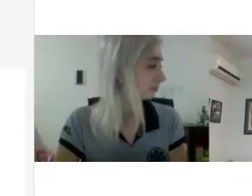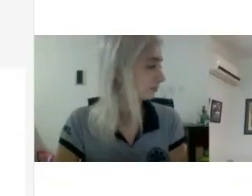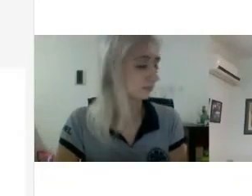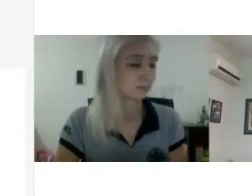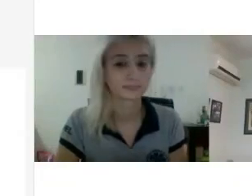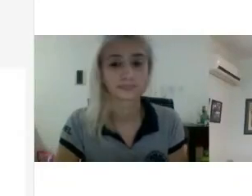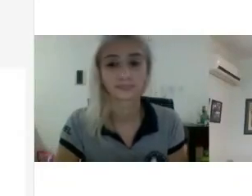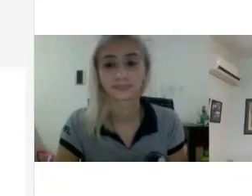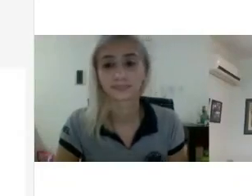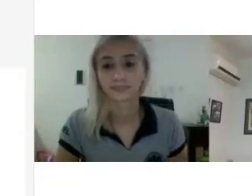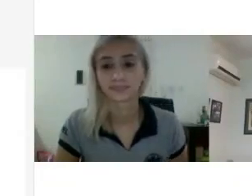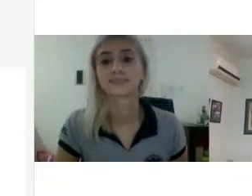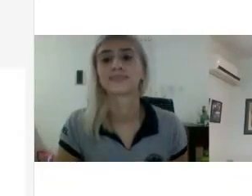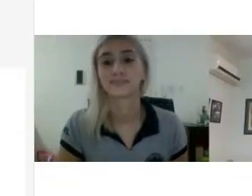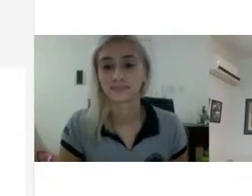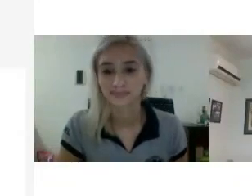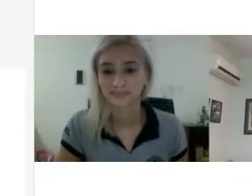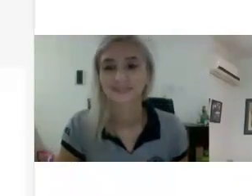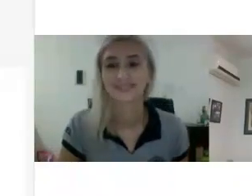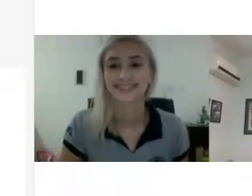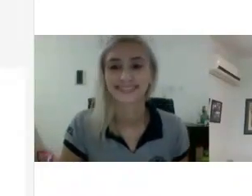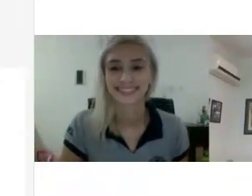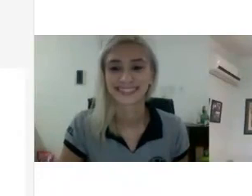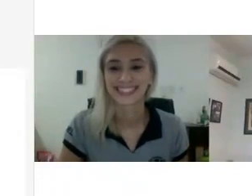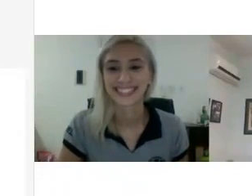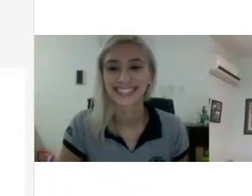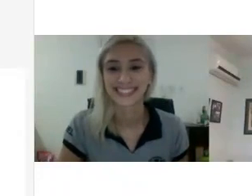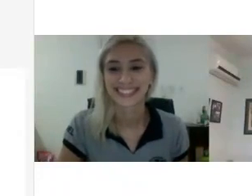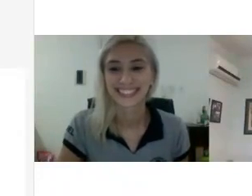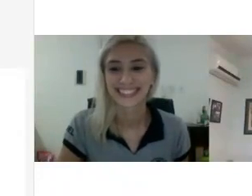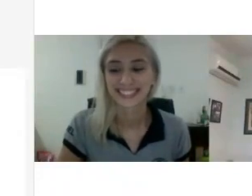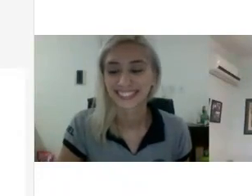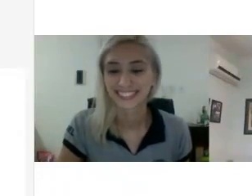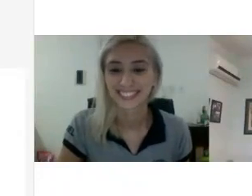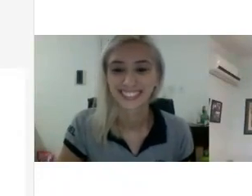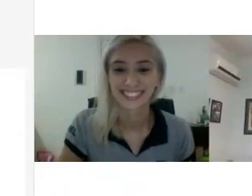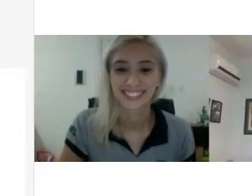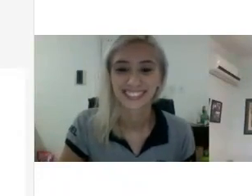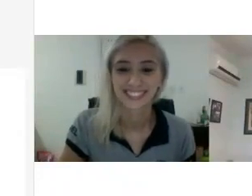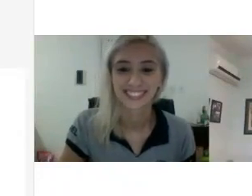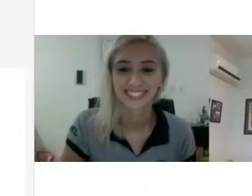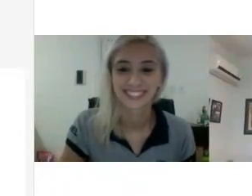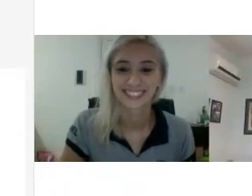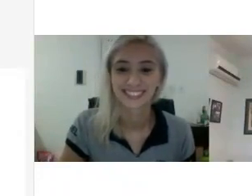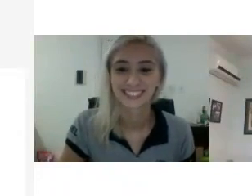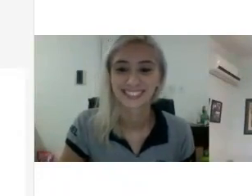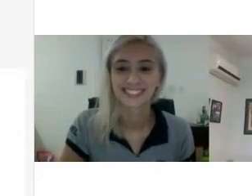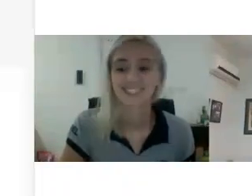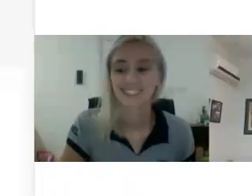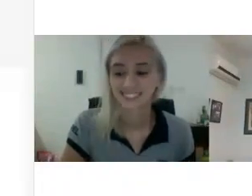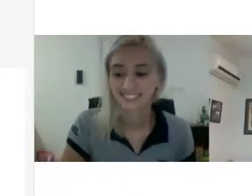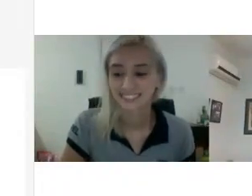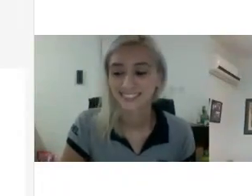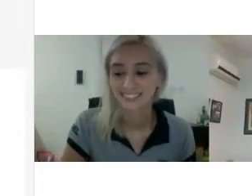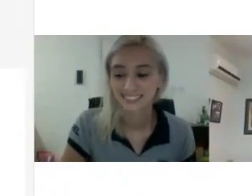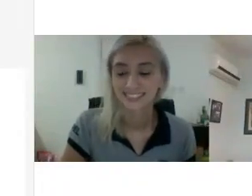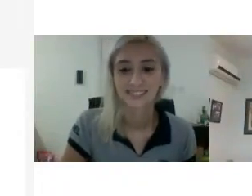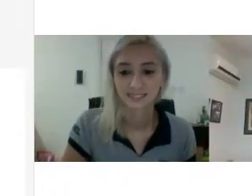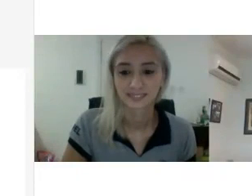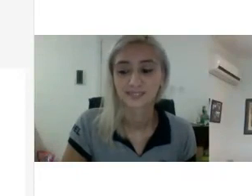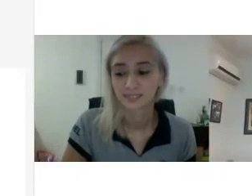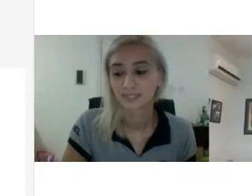ENAC novas instituições parceiras aí das universidades que trabalharam com a gente na elaboração do projeto, que era um